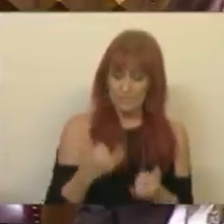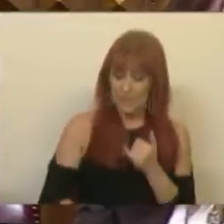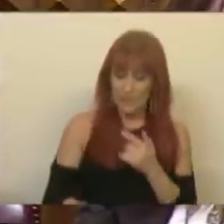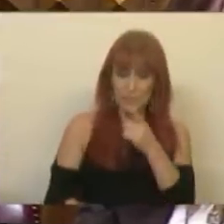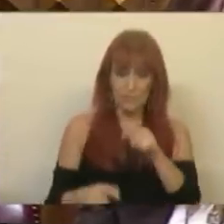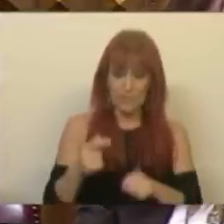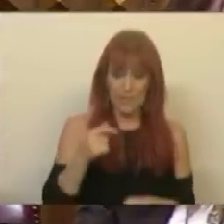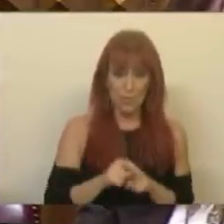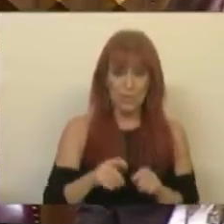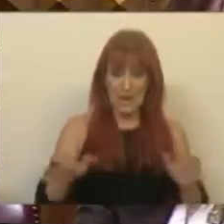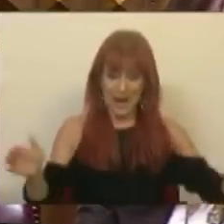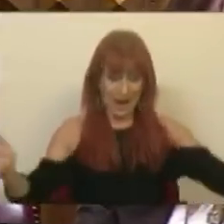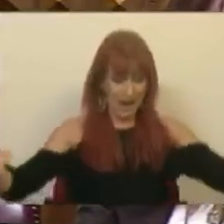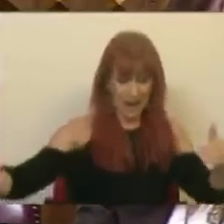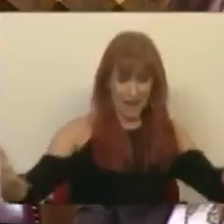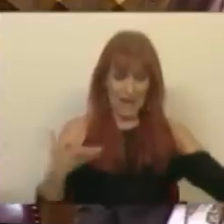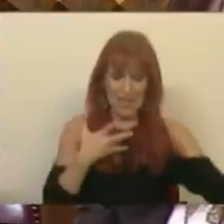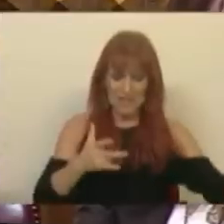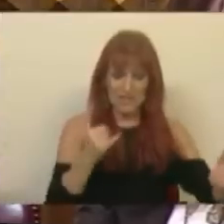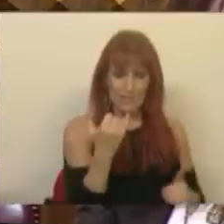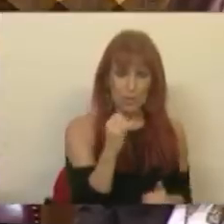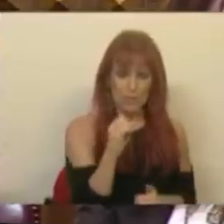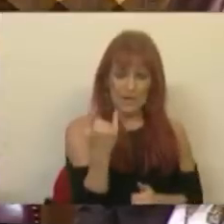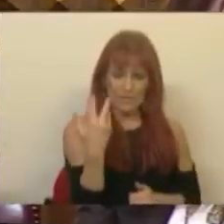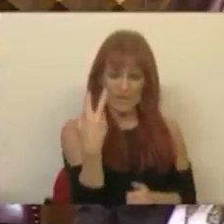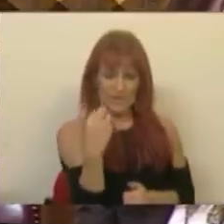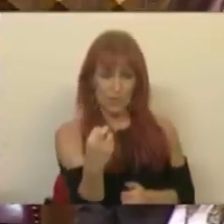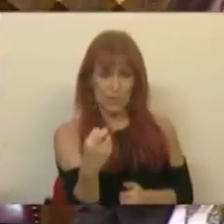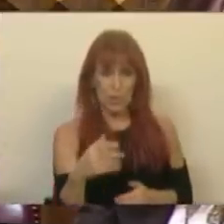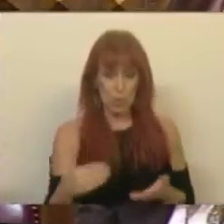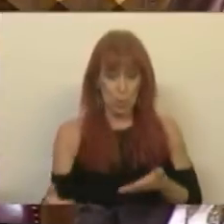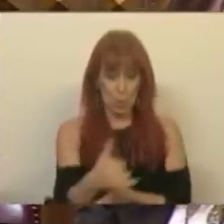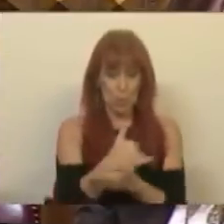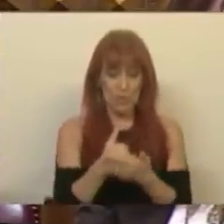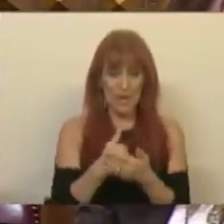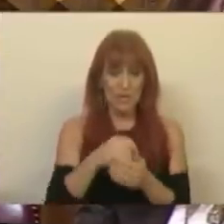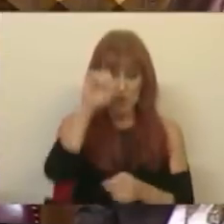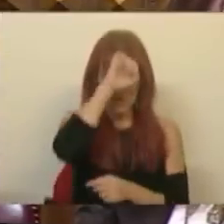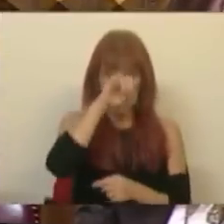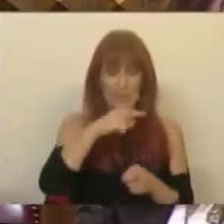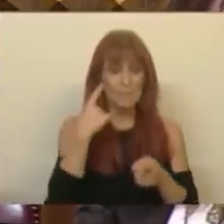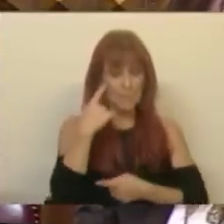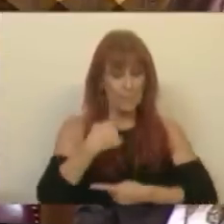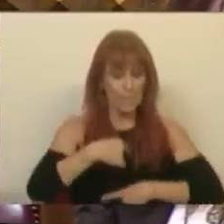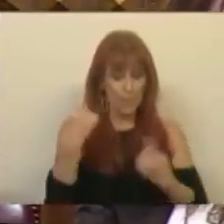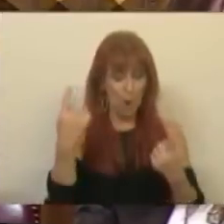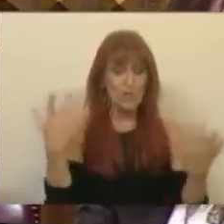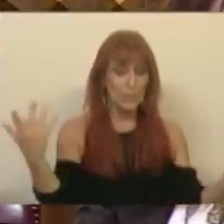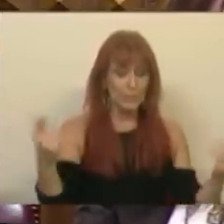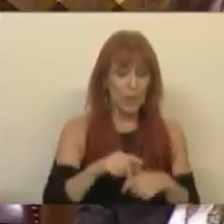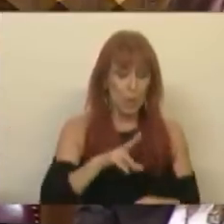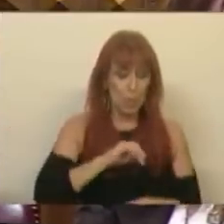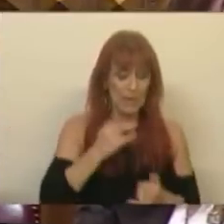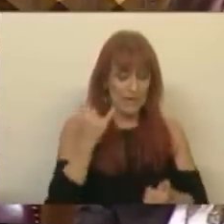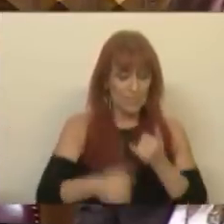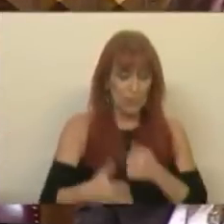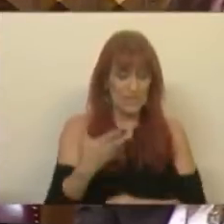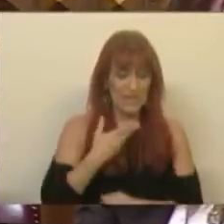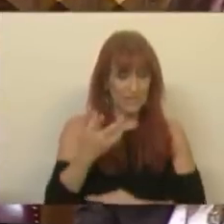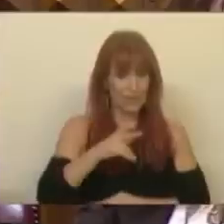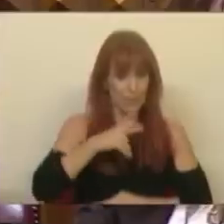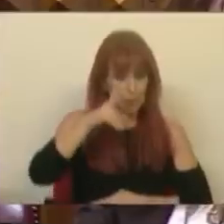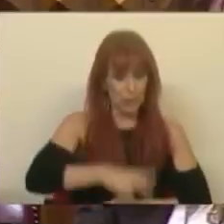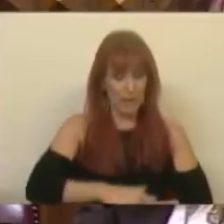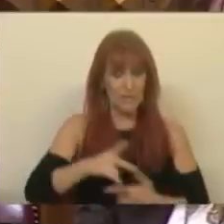dos periféricos em dezembro de 2023 os dados três Janeiro mostram que o prémio de risco da dívida